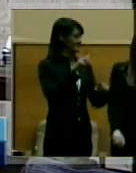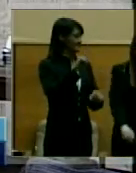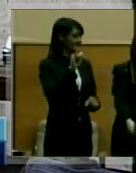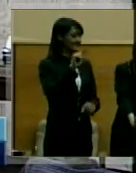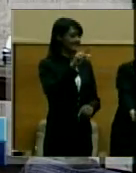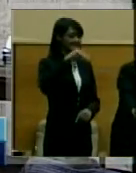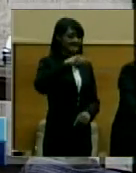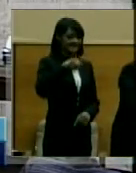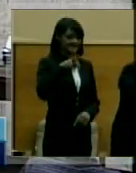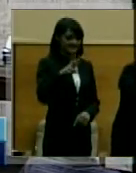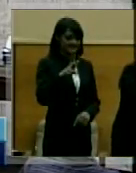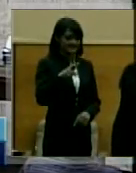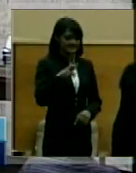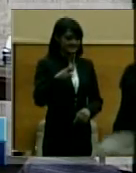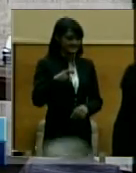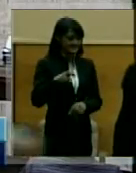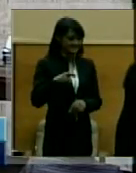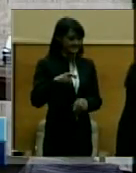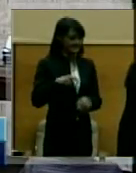Santos.